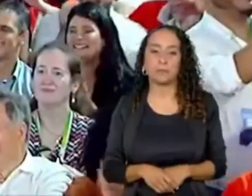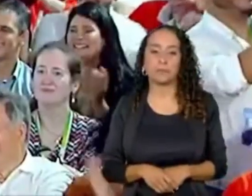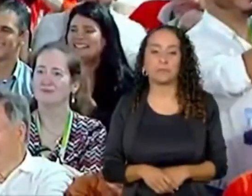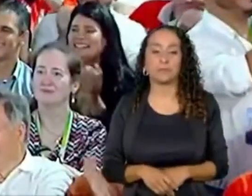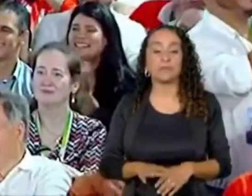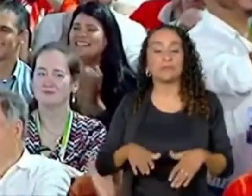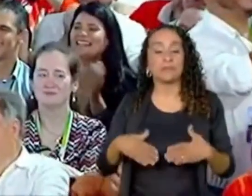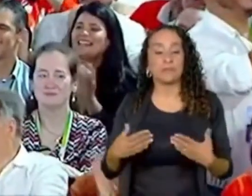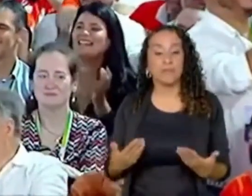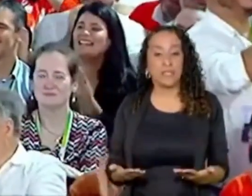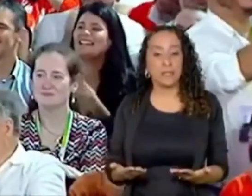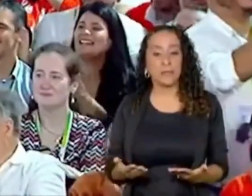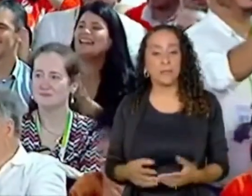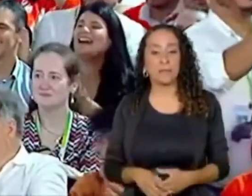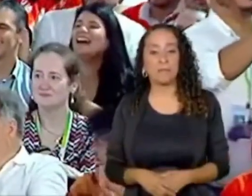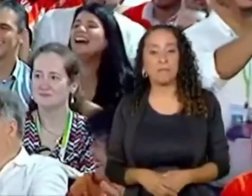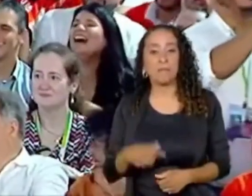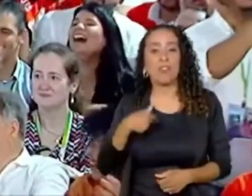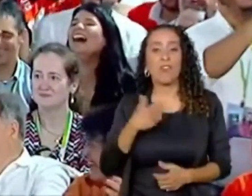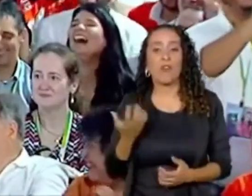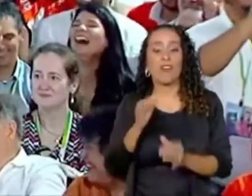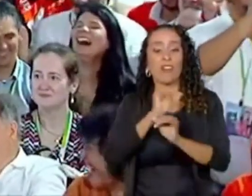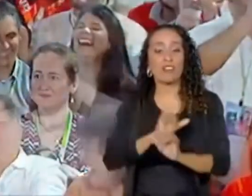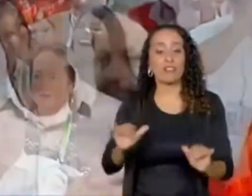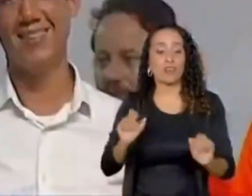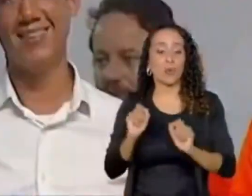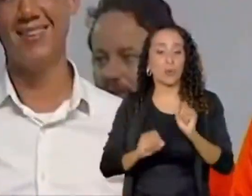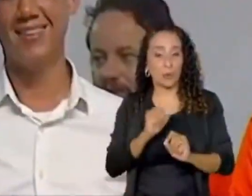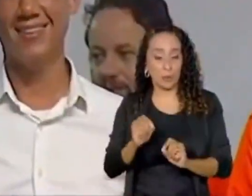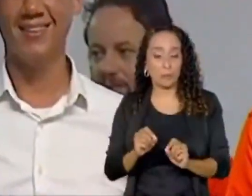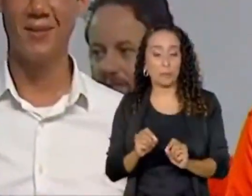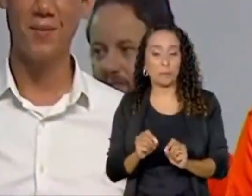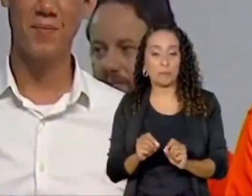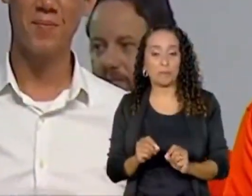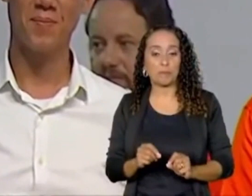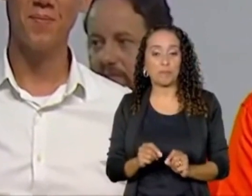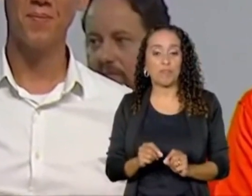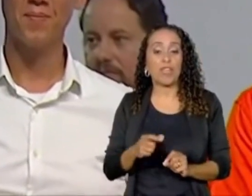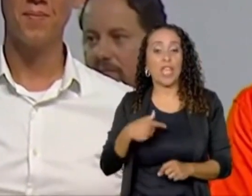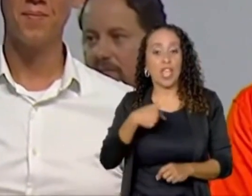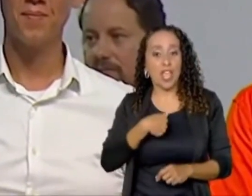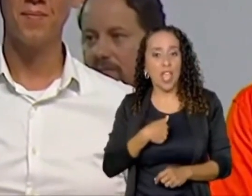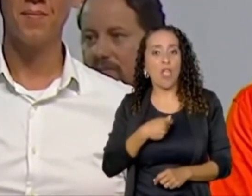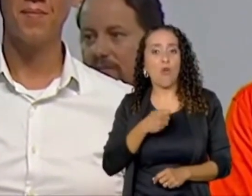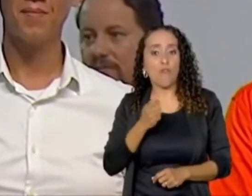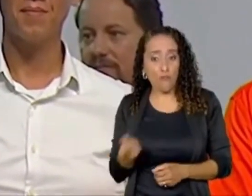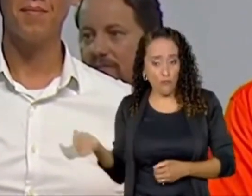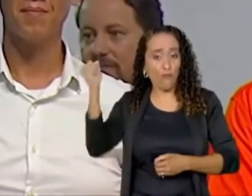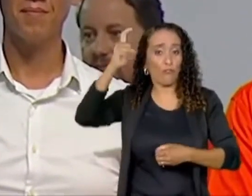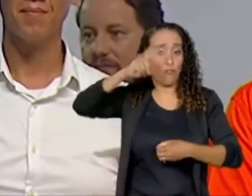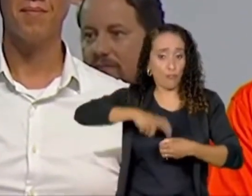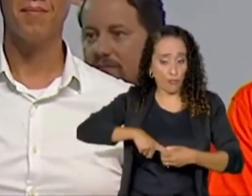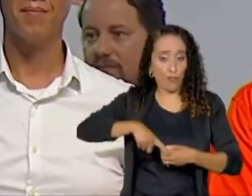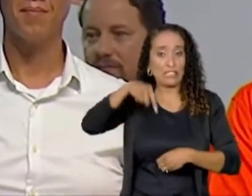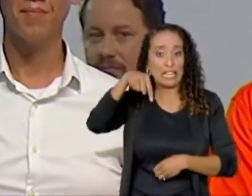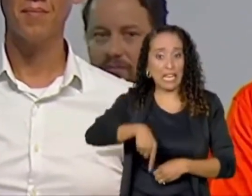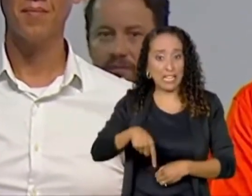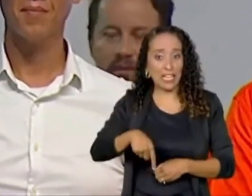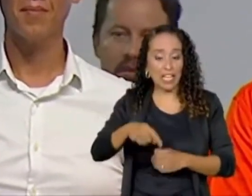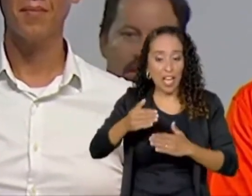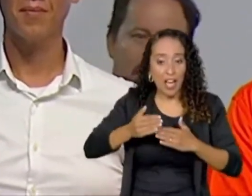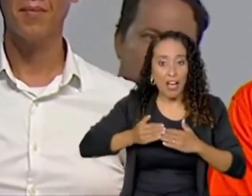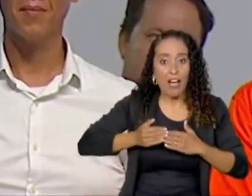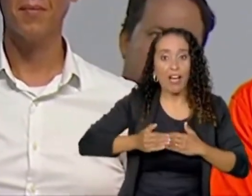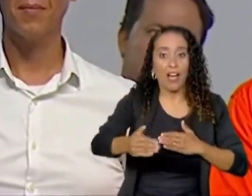E eu quero dizer para vocês, eu ainda vou vir aqui dar